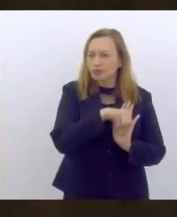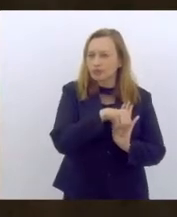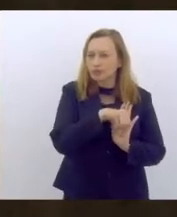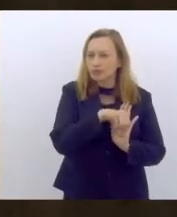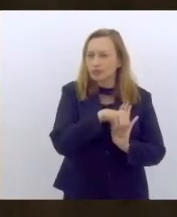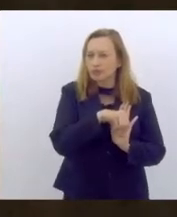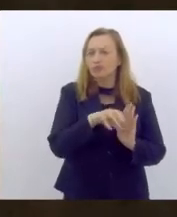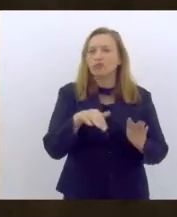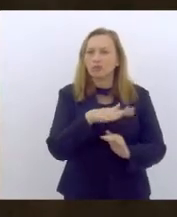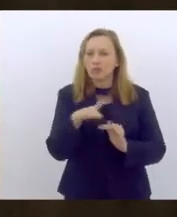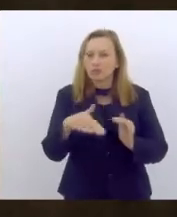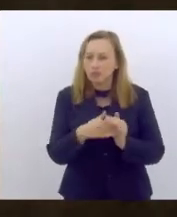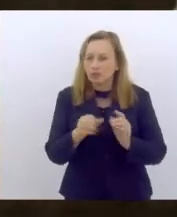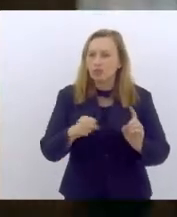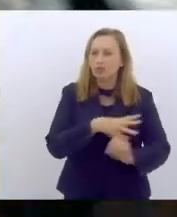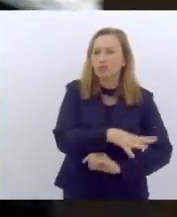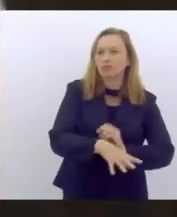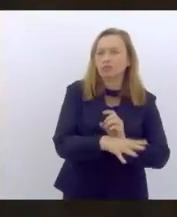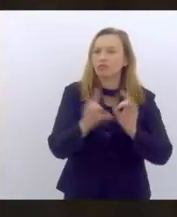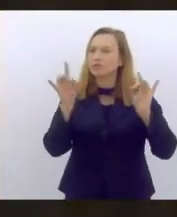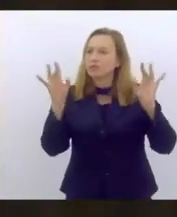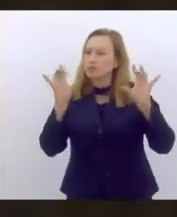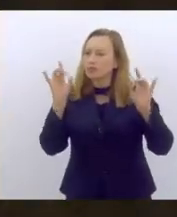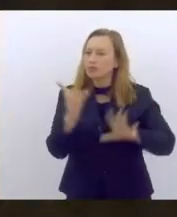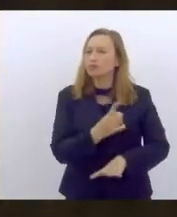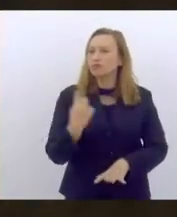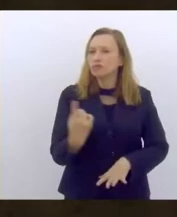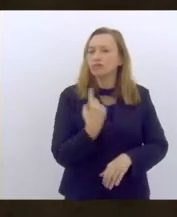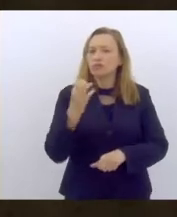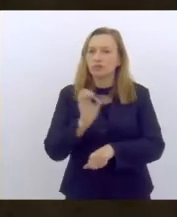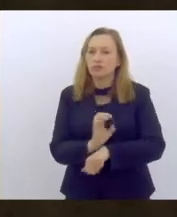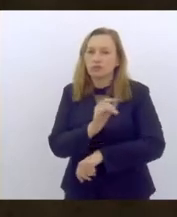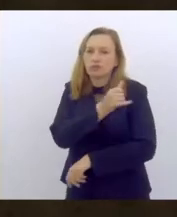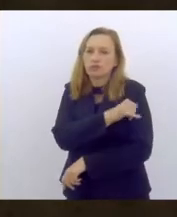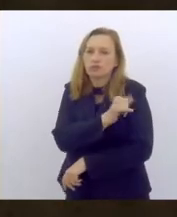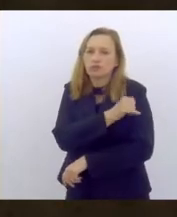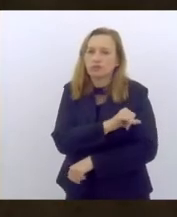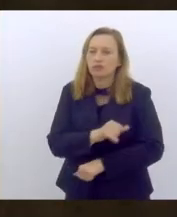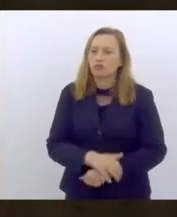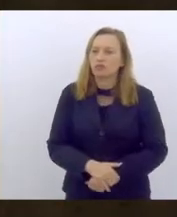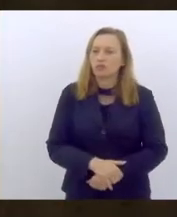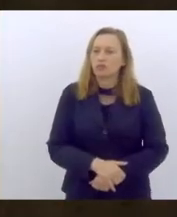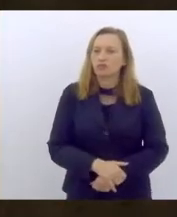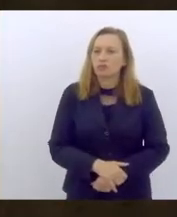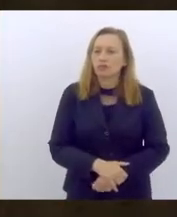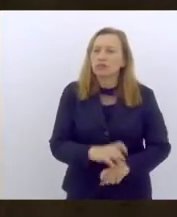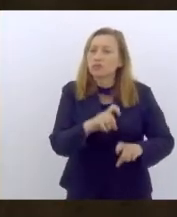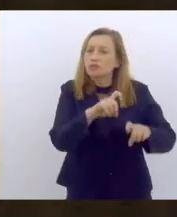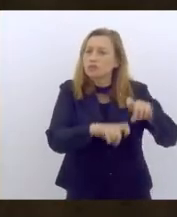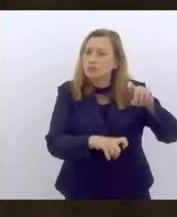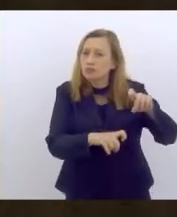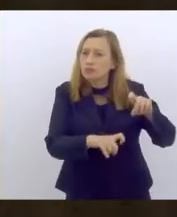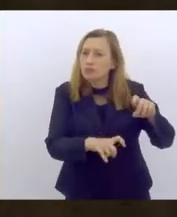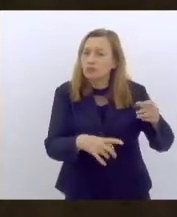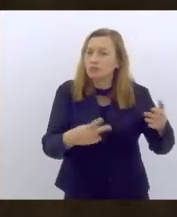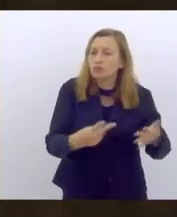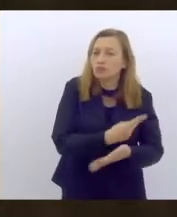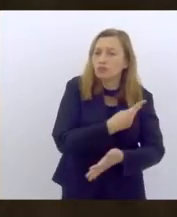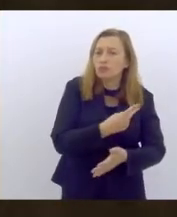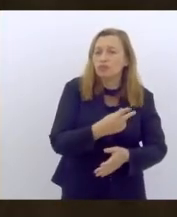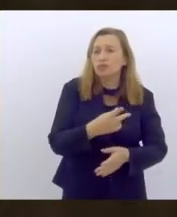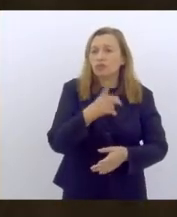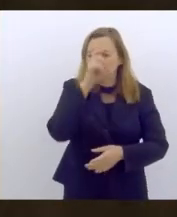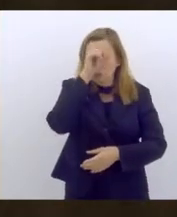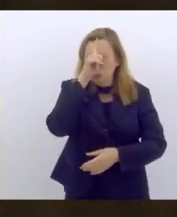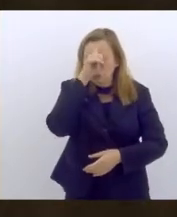chocou toda a sociedade especial nós aqui no âmbito do Estado do Rio de Janeiro diante do estupro que ocorreu no Hospital